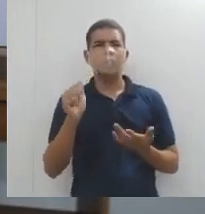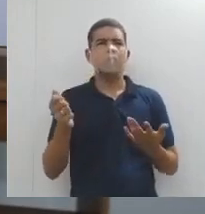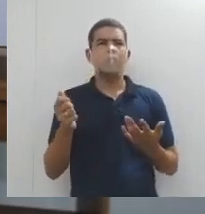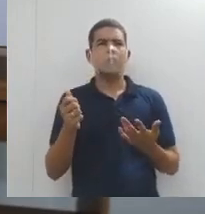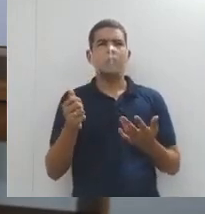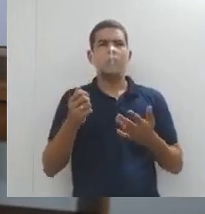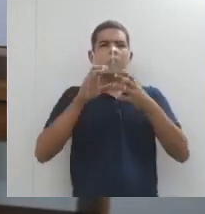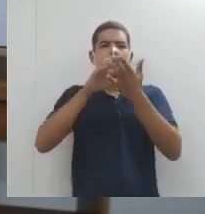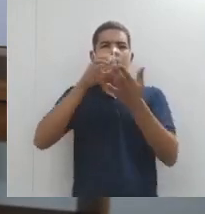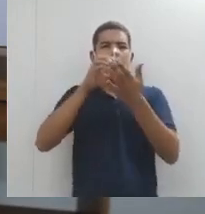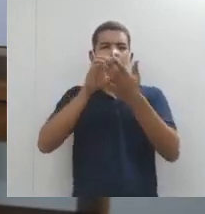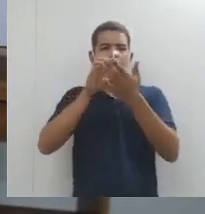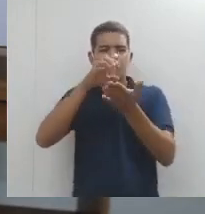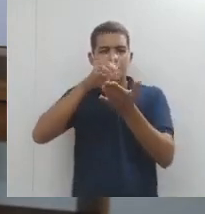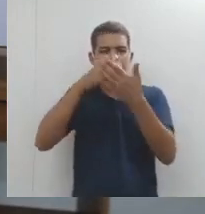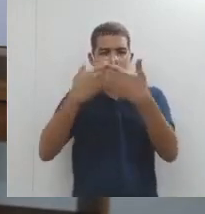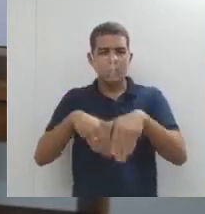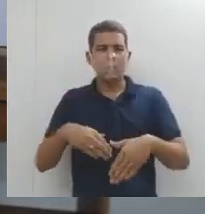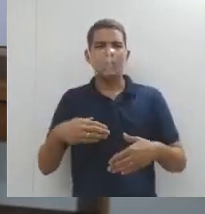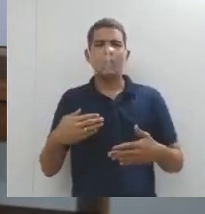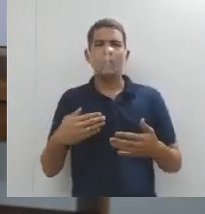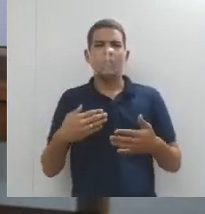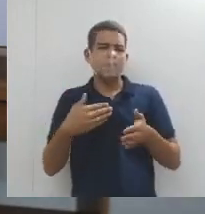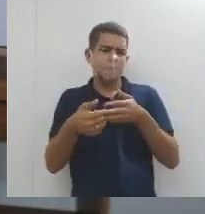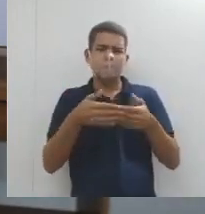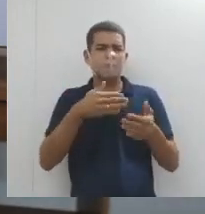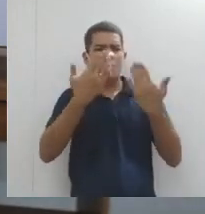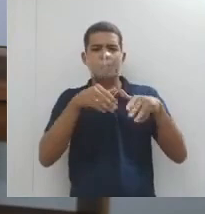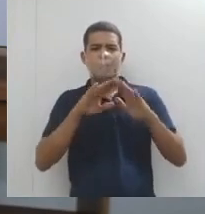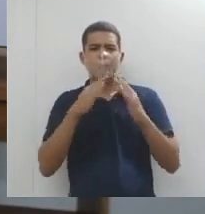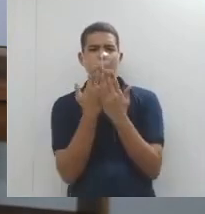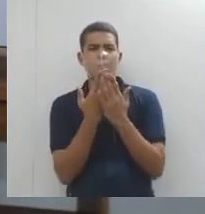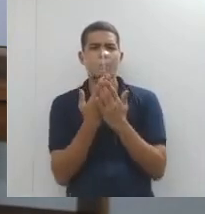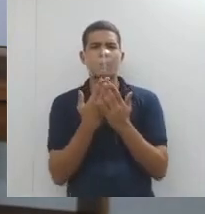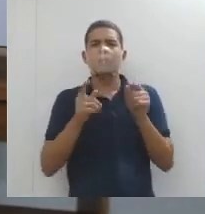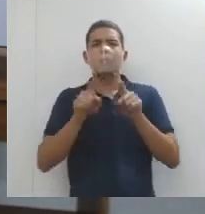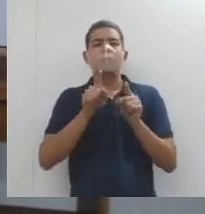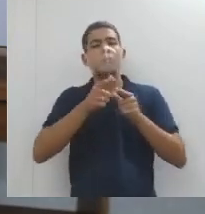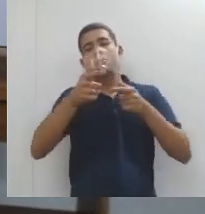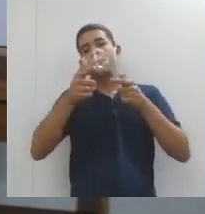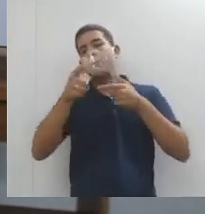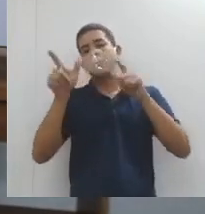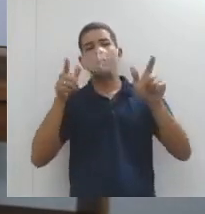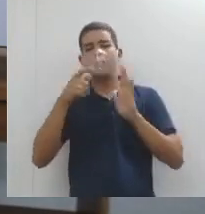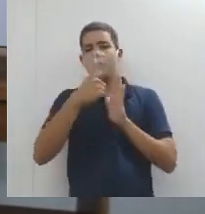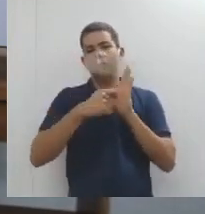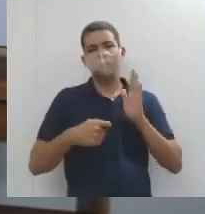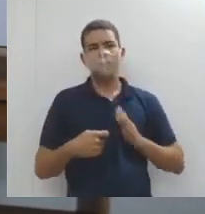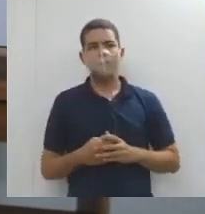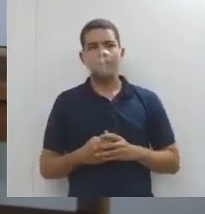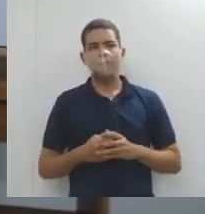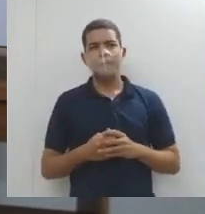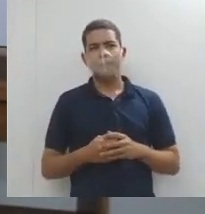uma dissertação escolar, como nós já vimos aqui, tá certo? E em outros processos de escrita que você